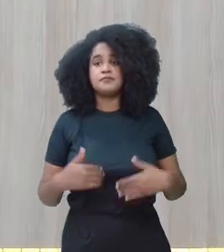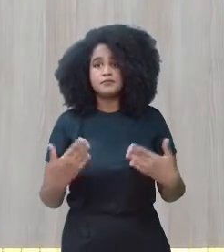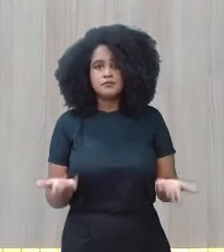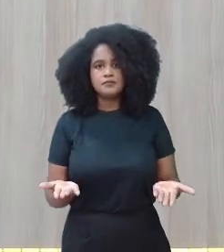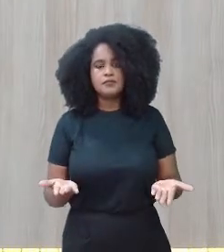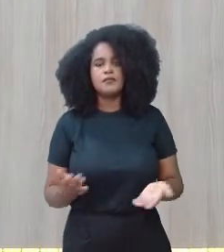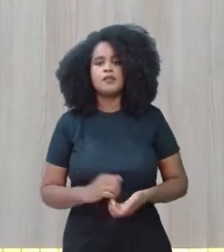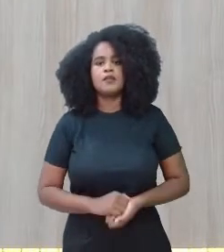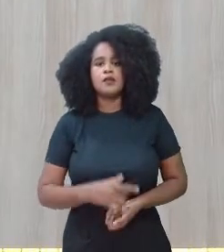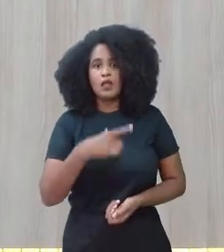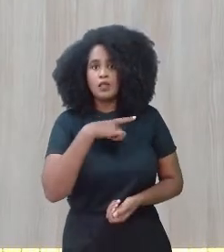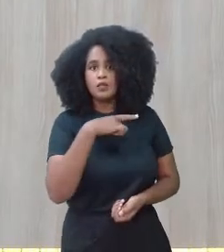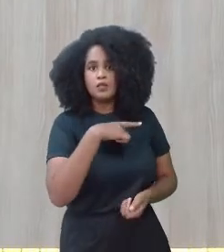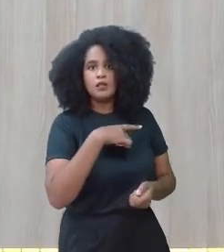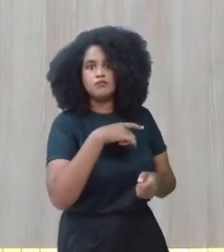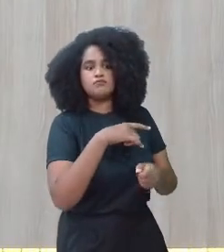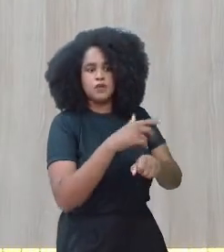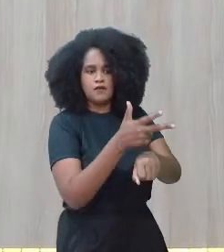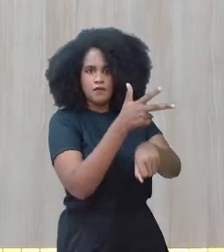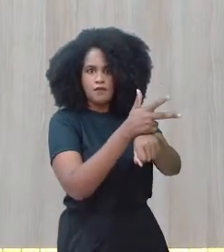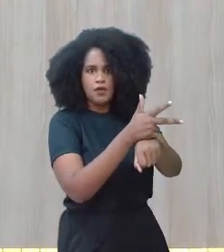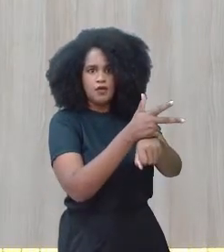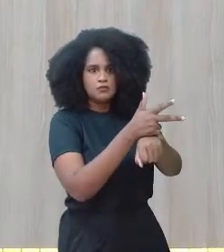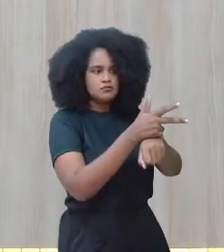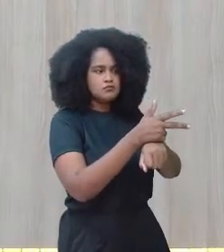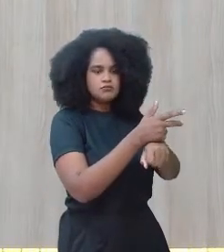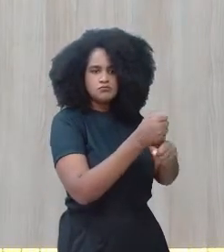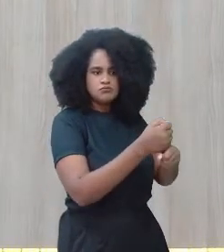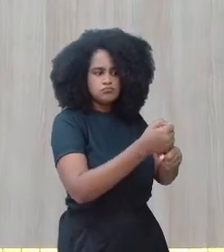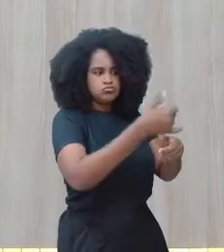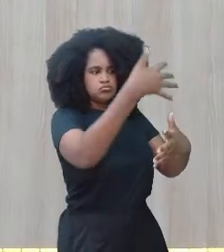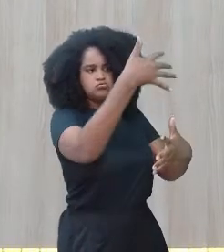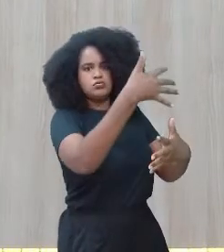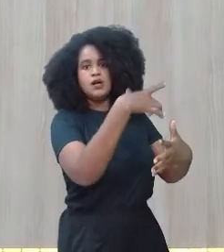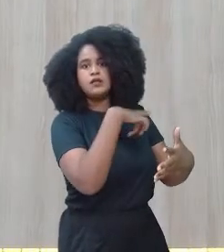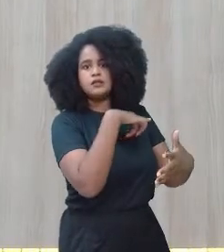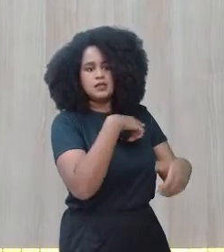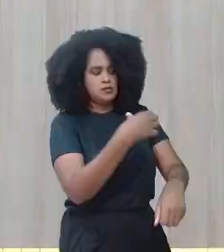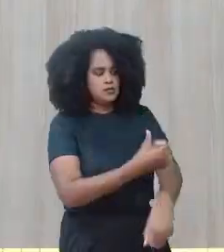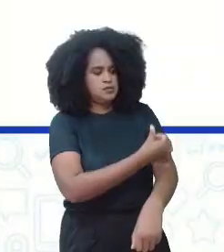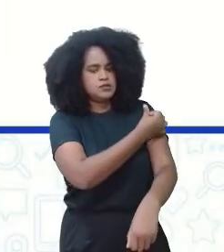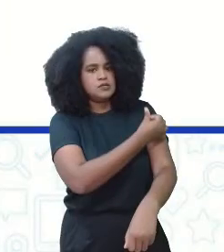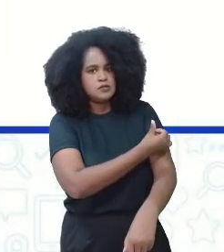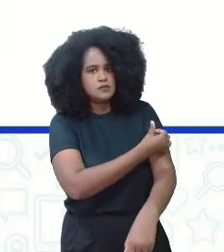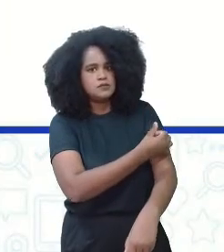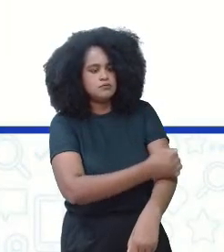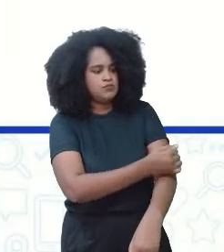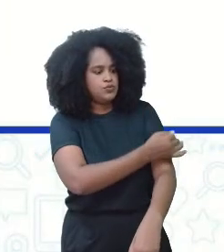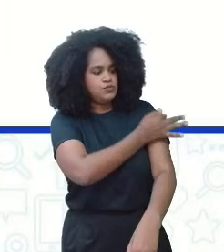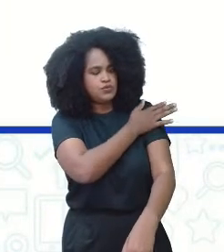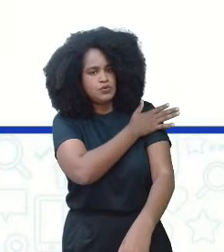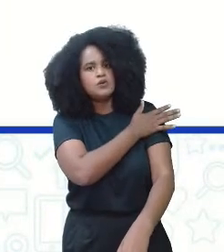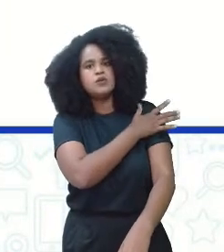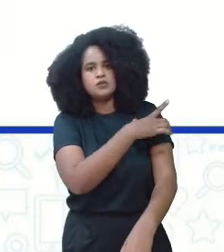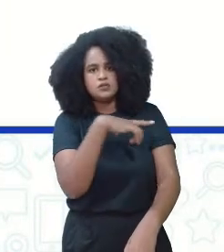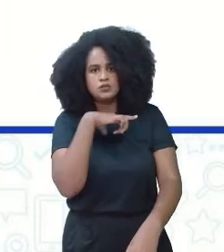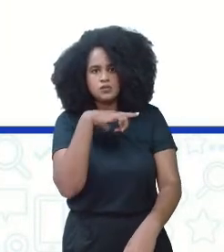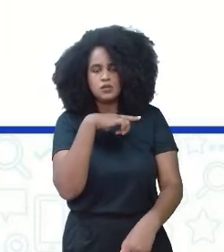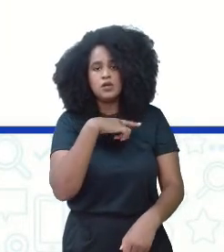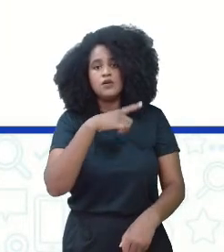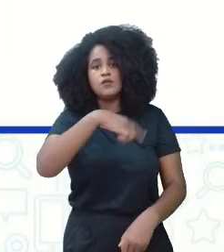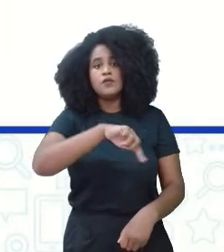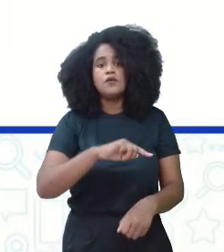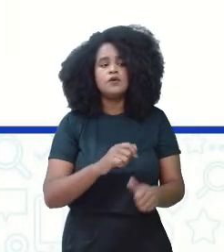lá vai ter a playlist com o nome da sua série, você pode acompanhar com as datas e a disciplina. Hoje, por exemplo, a aula